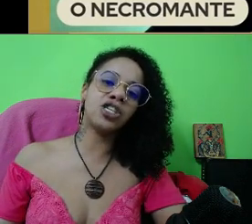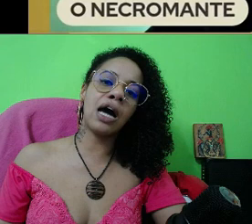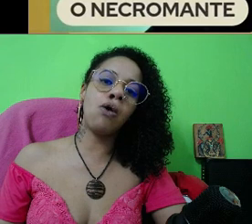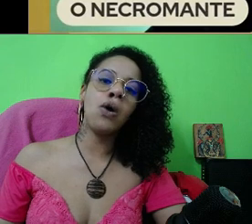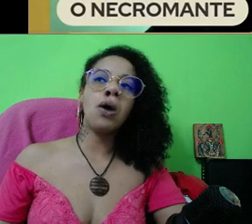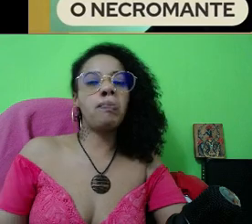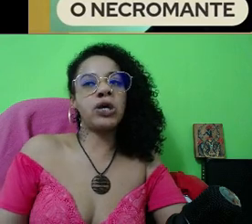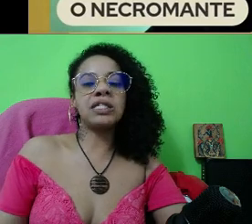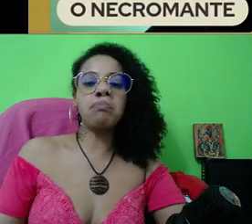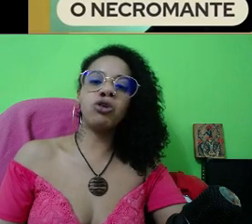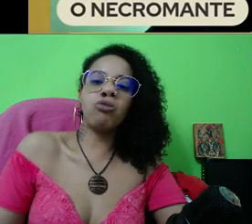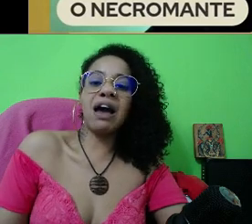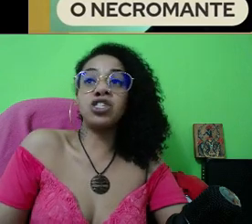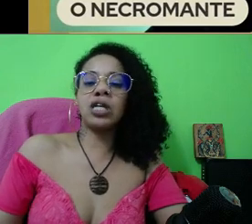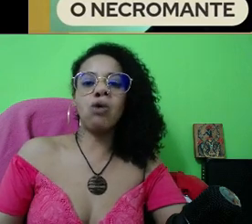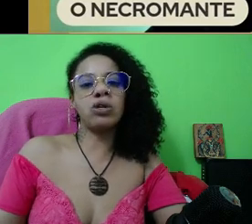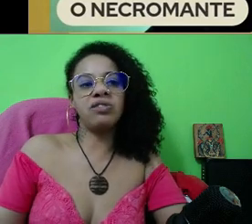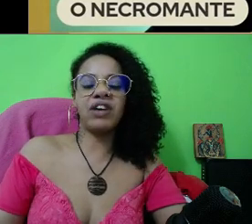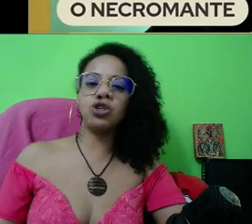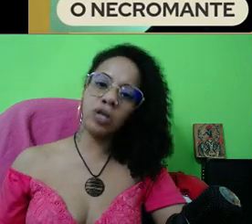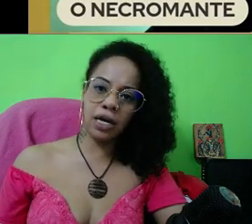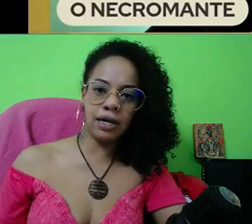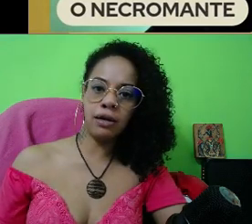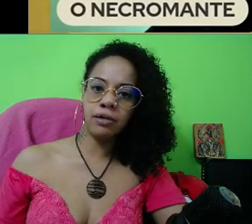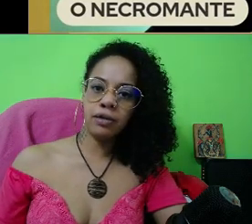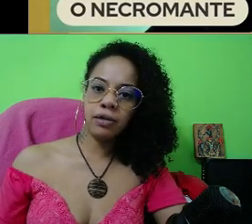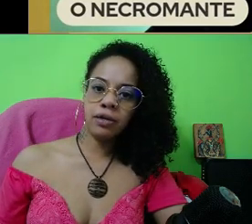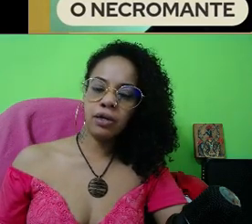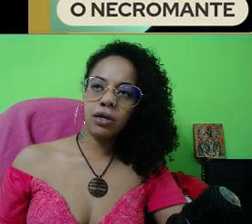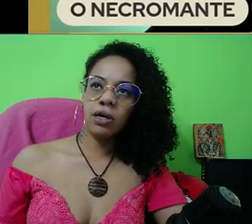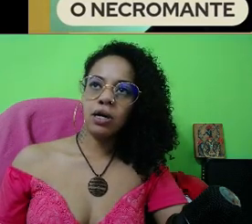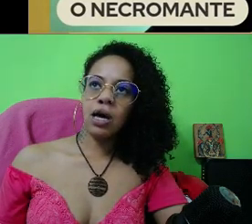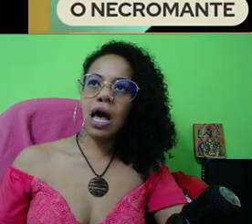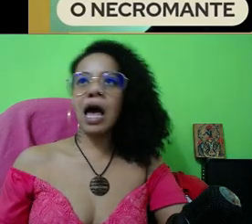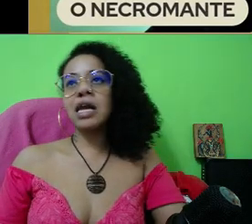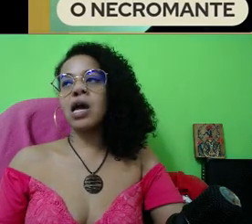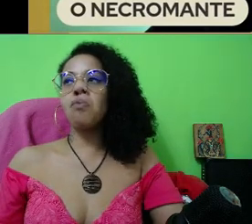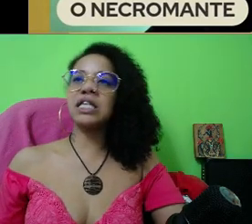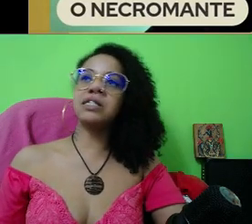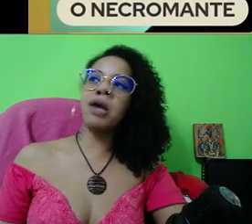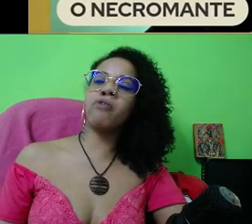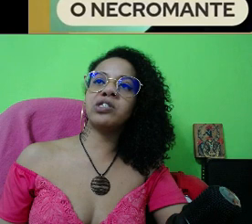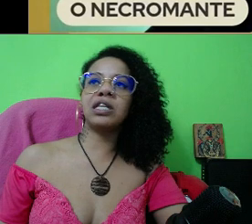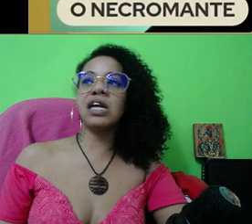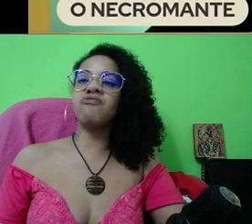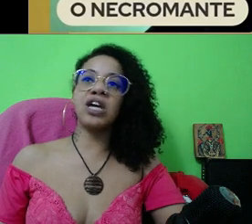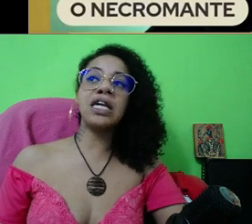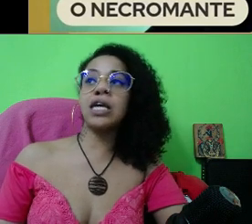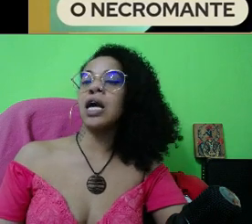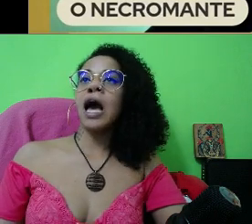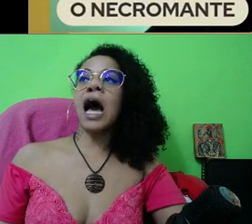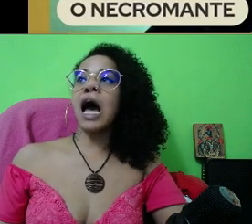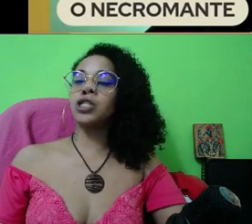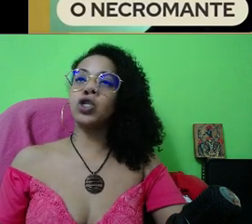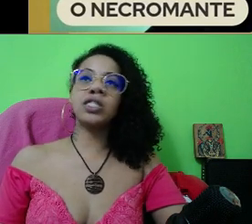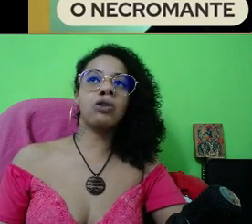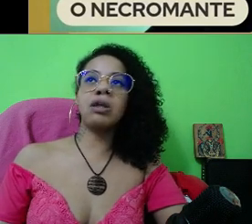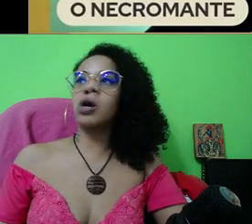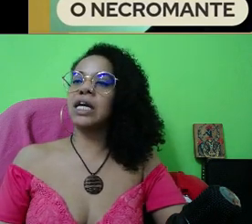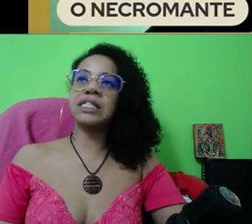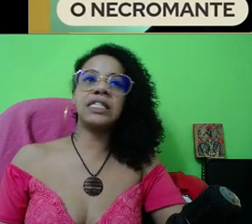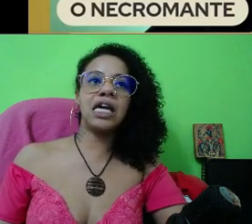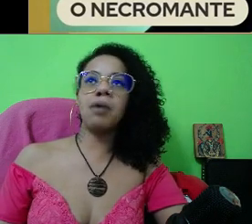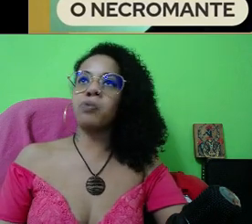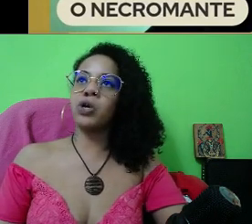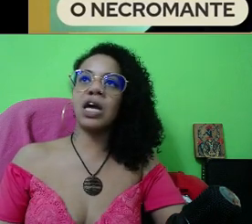essa esquerda Radical por exemplo não é radical quando você fala de Ucrânia ah não mas meu você tem que ver que a